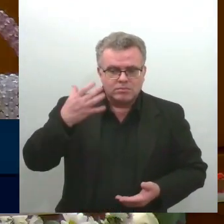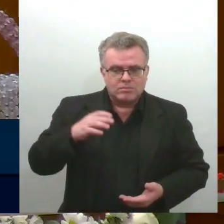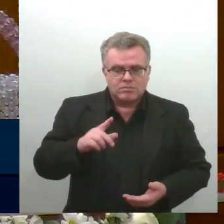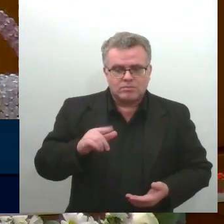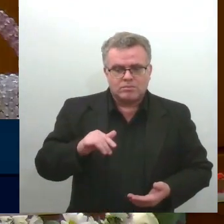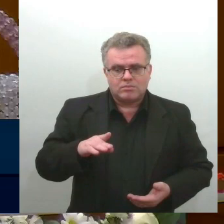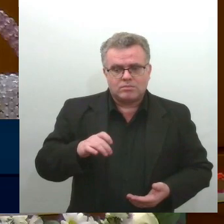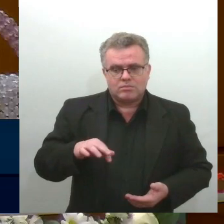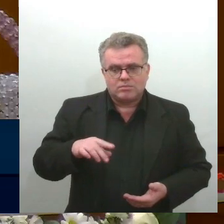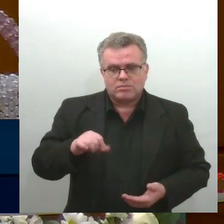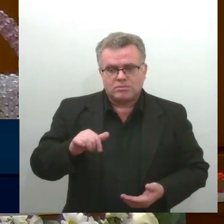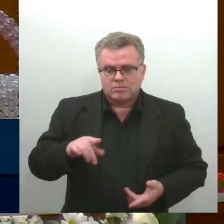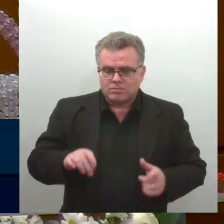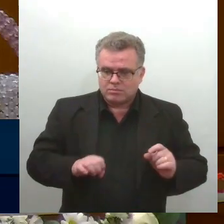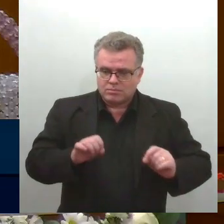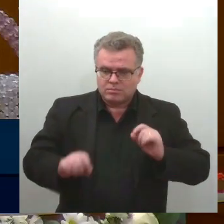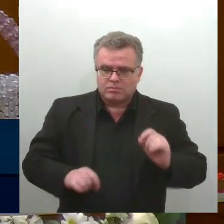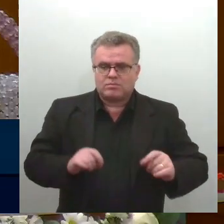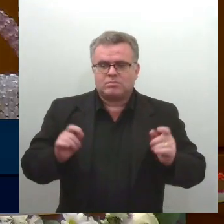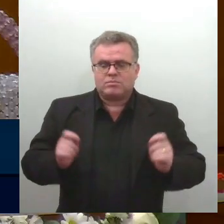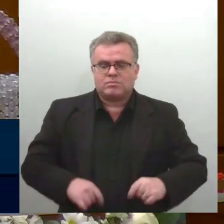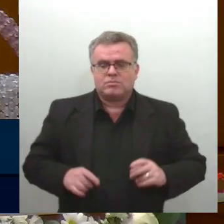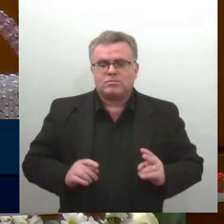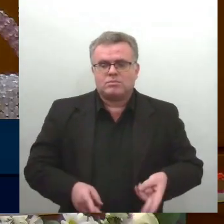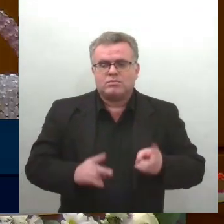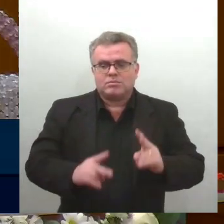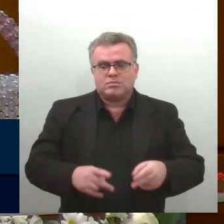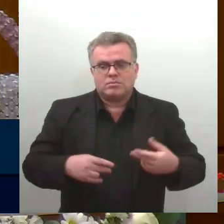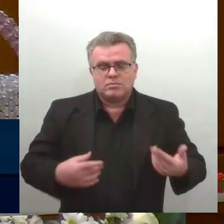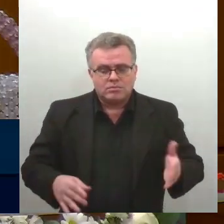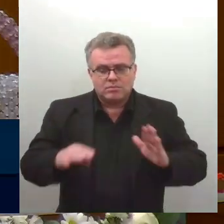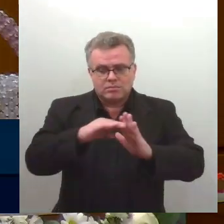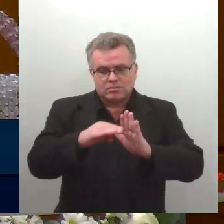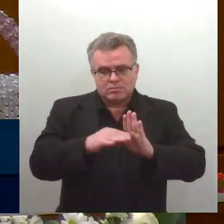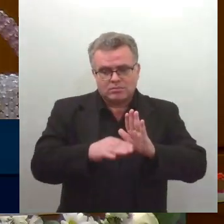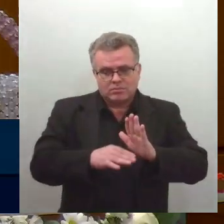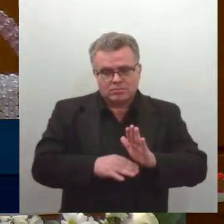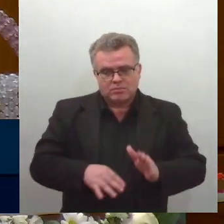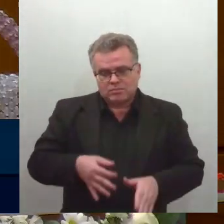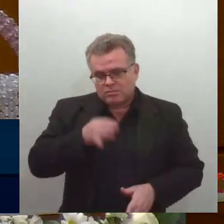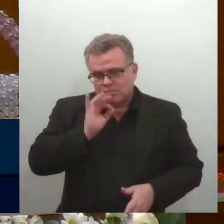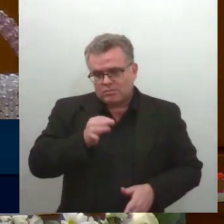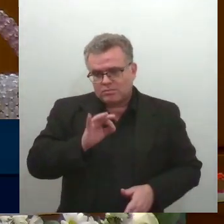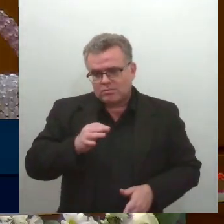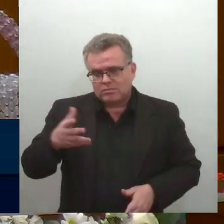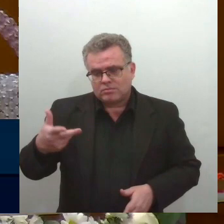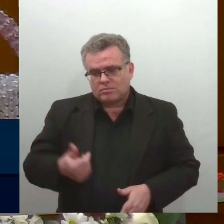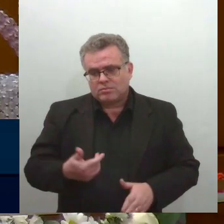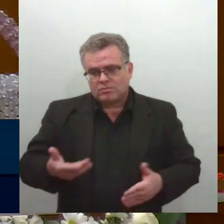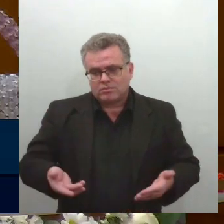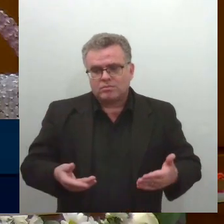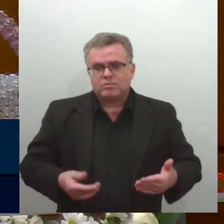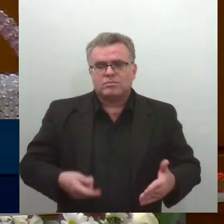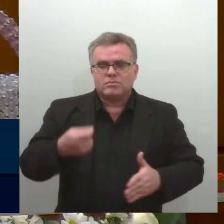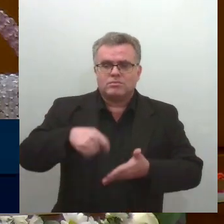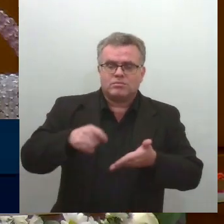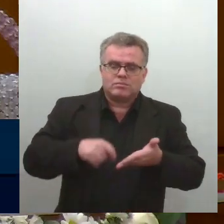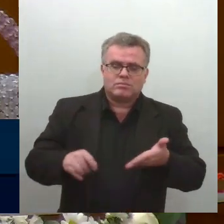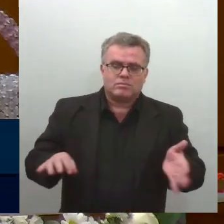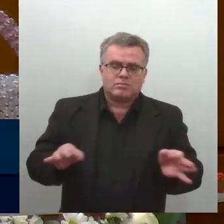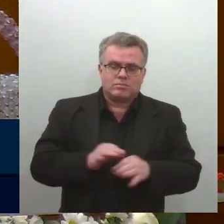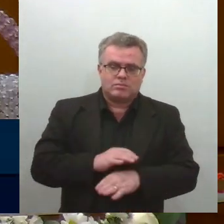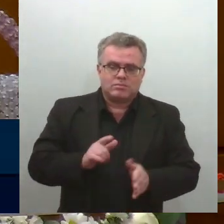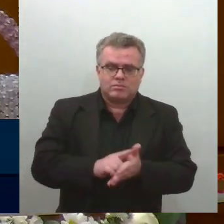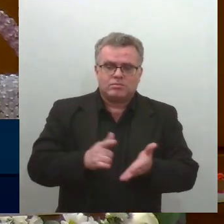o programa chamado Café Society, escreveu coluna no Jornal da Cidade, que levava o seu nome